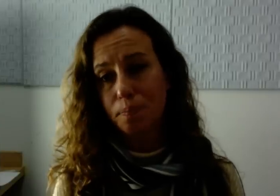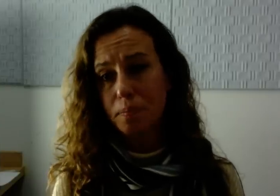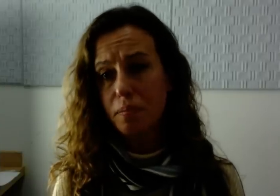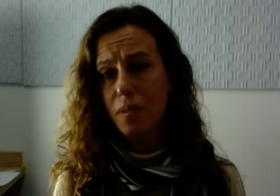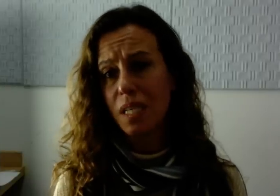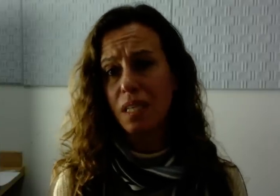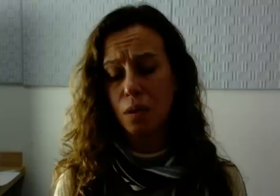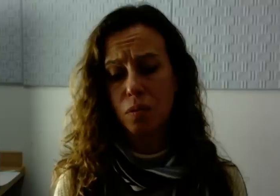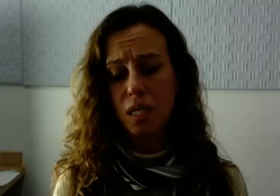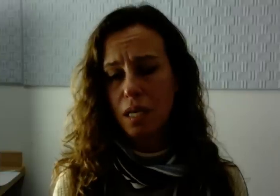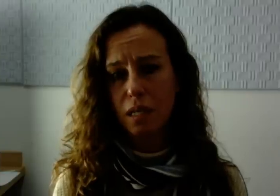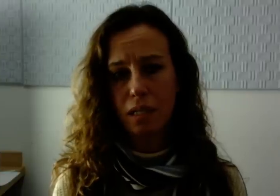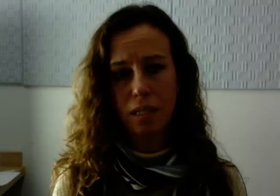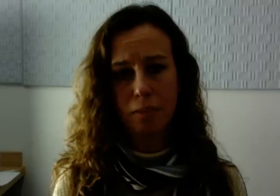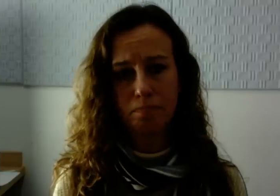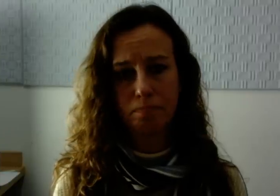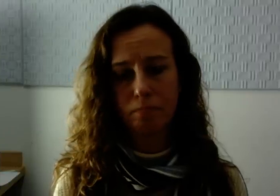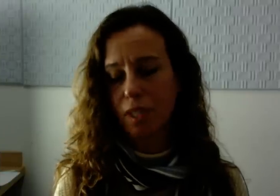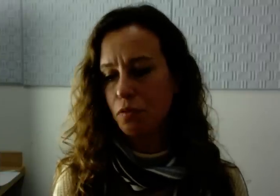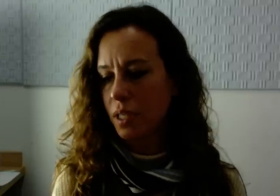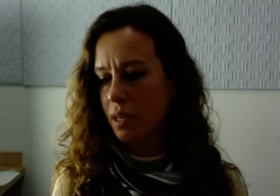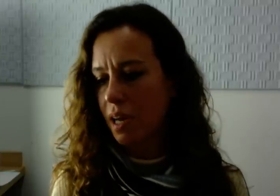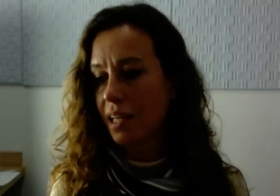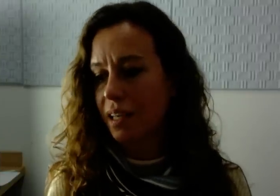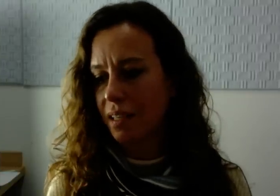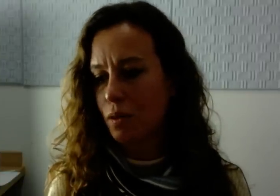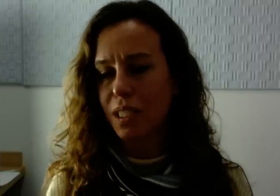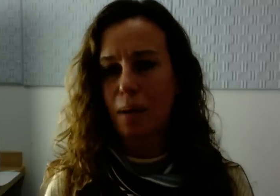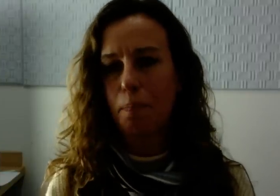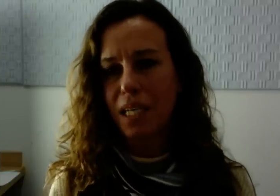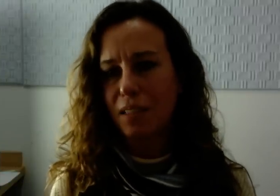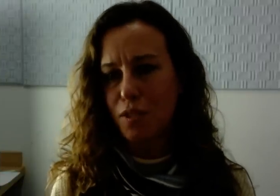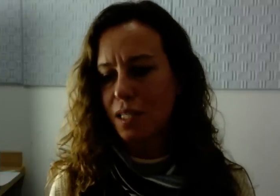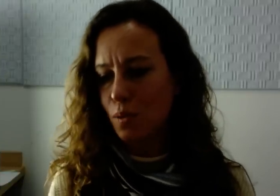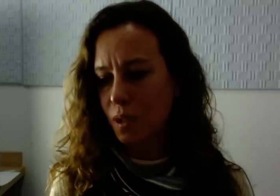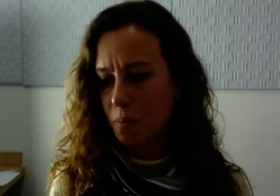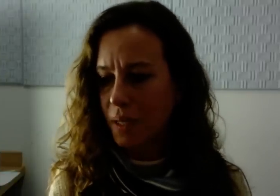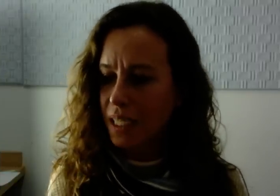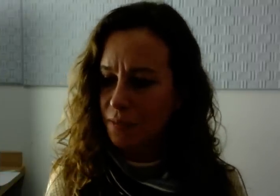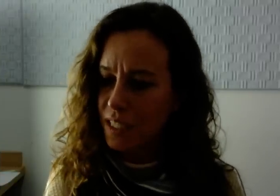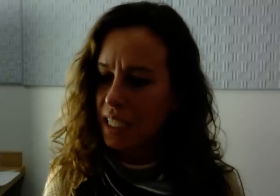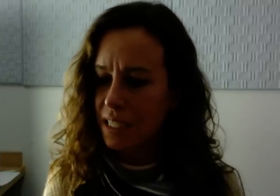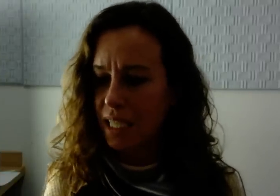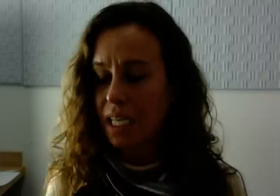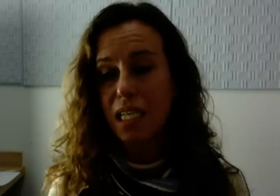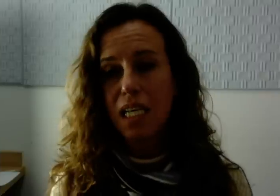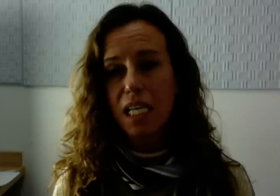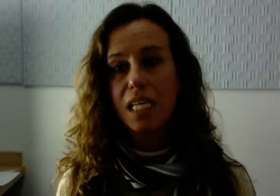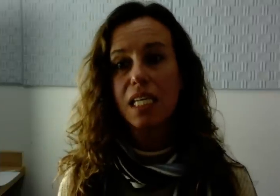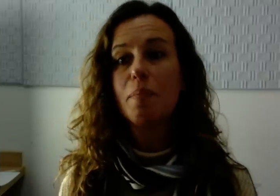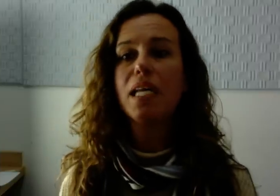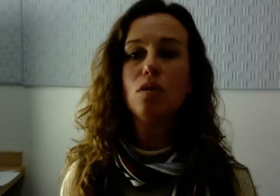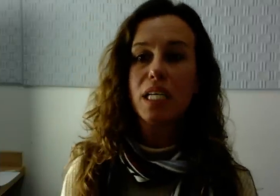um e não hã enfim a a contratar pela deficiência ou não pela deficiência né